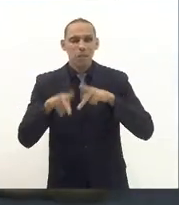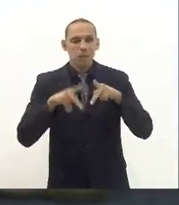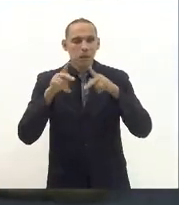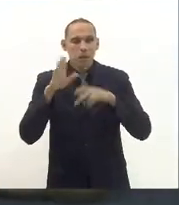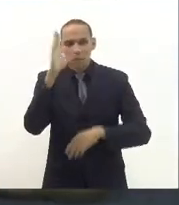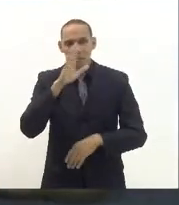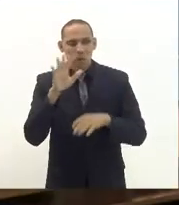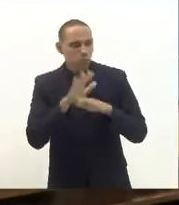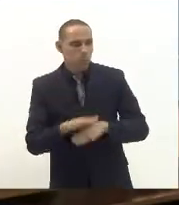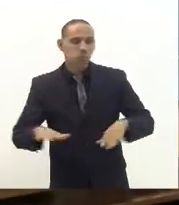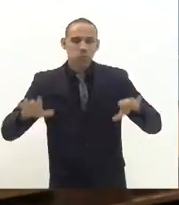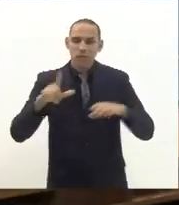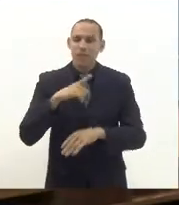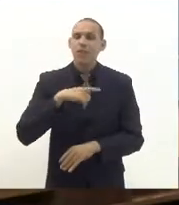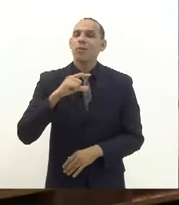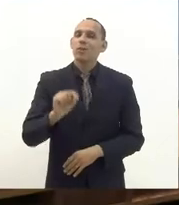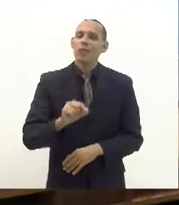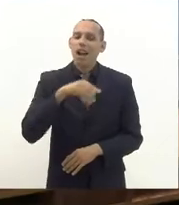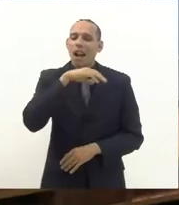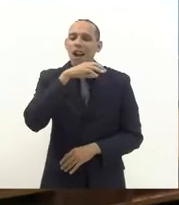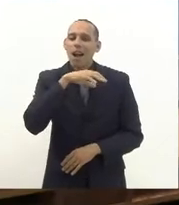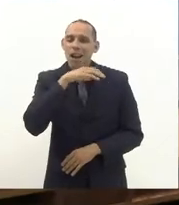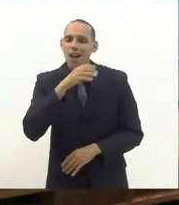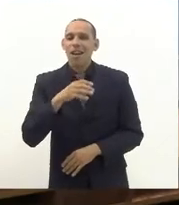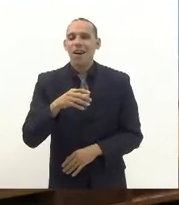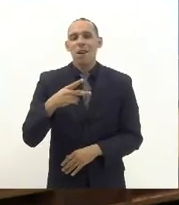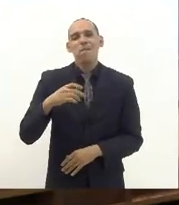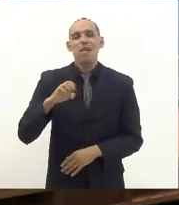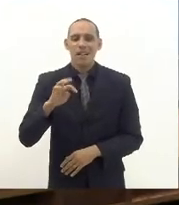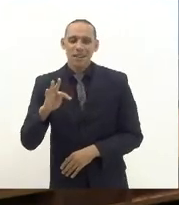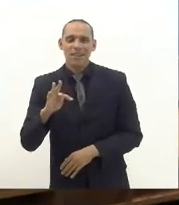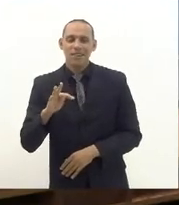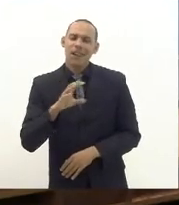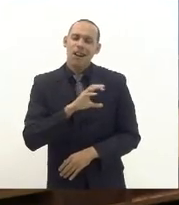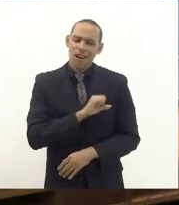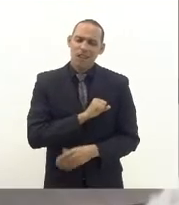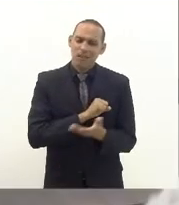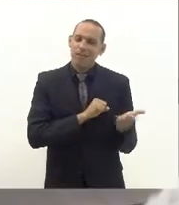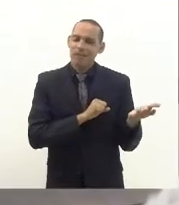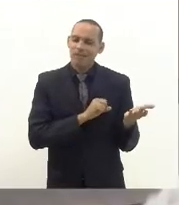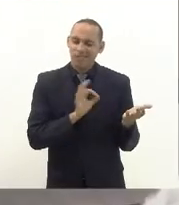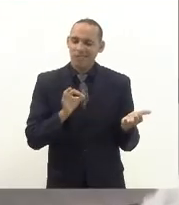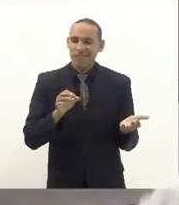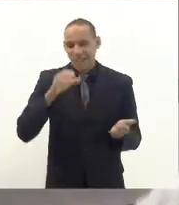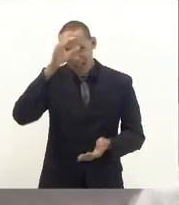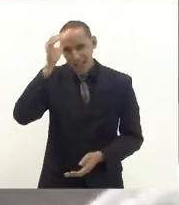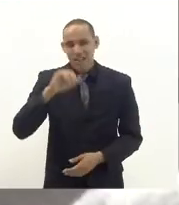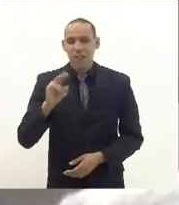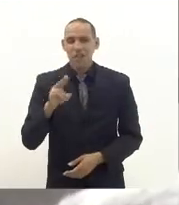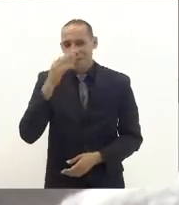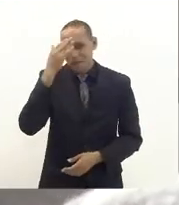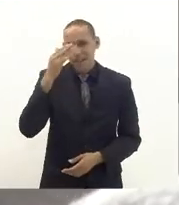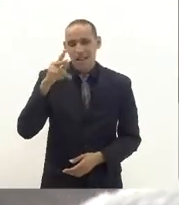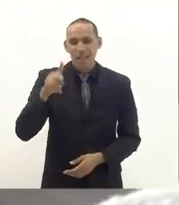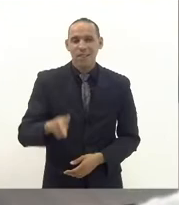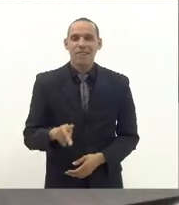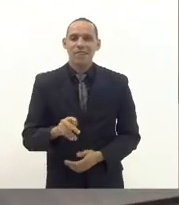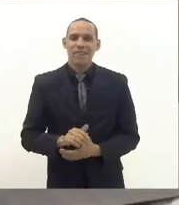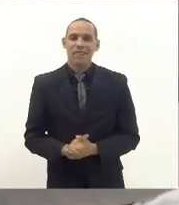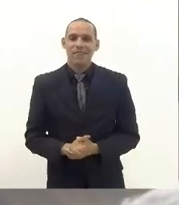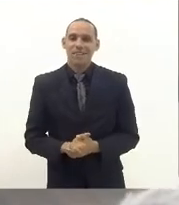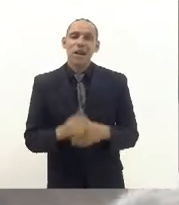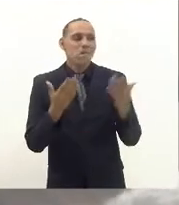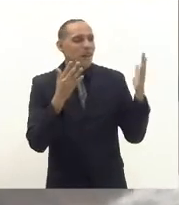brasileira têm que é um com animalzinho um pet Quem não ama um animal né tia Ju Obrigado presidente